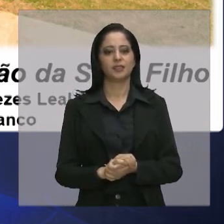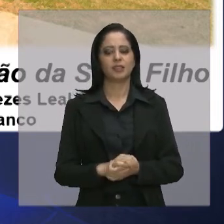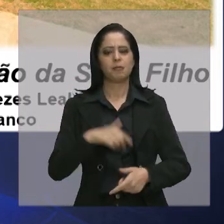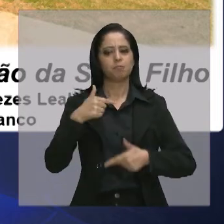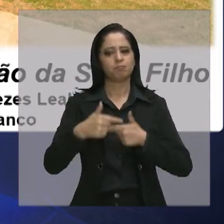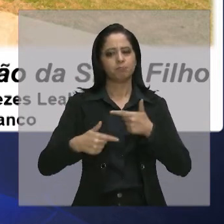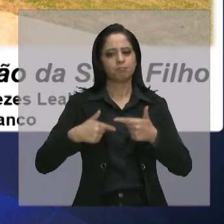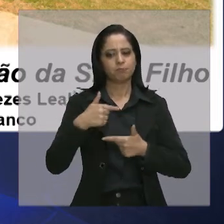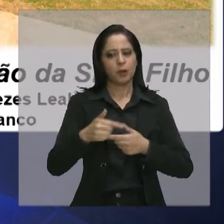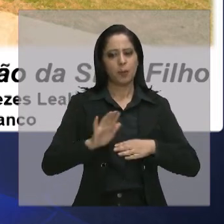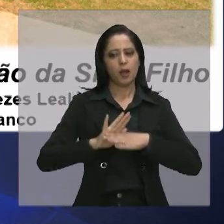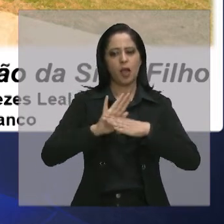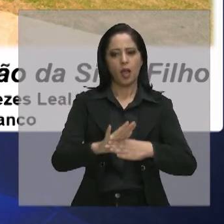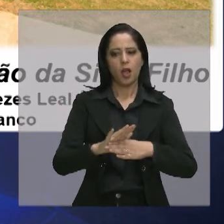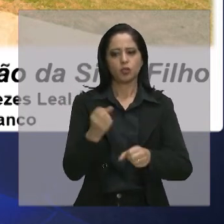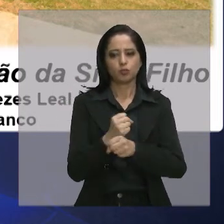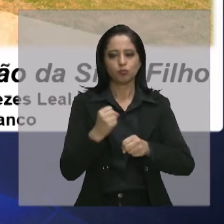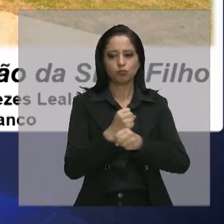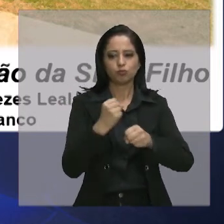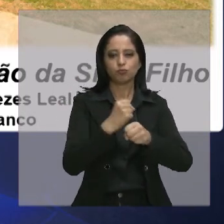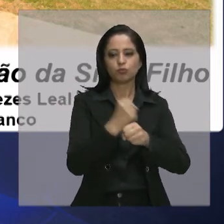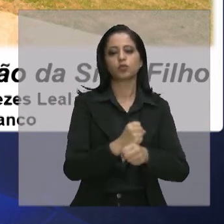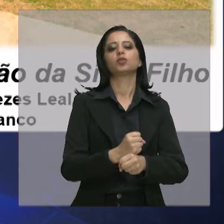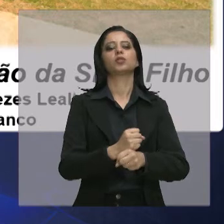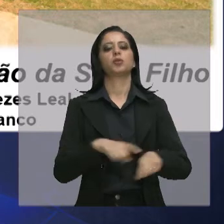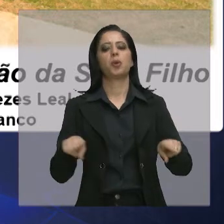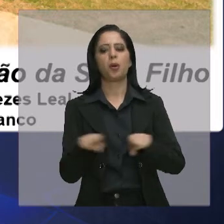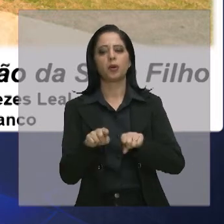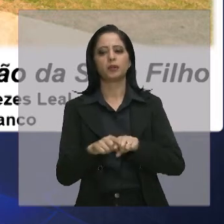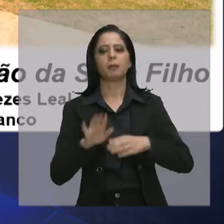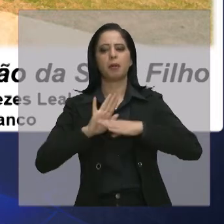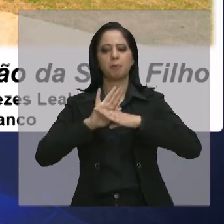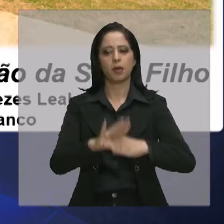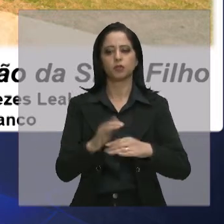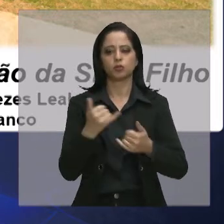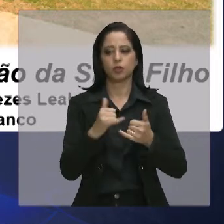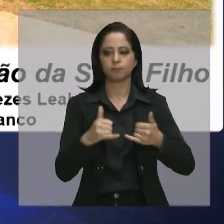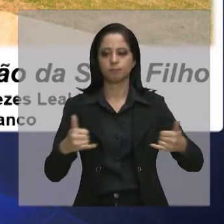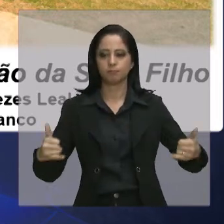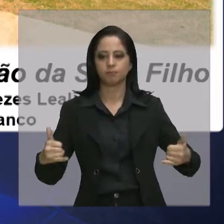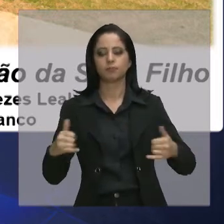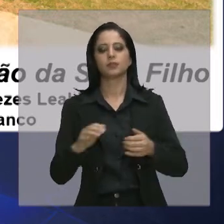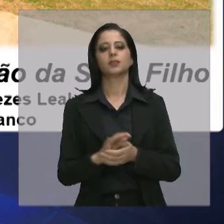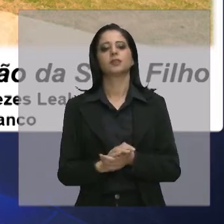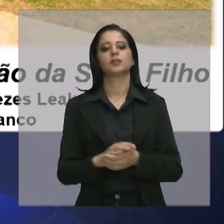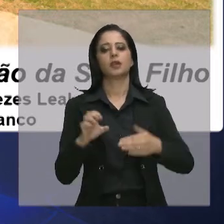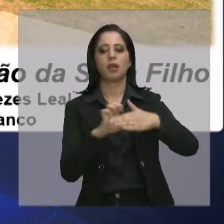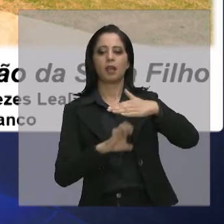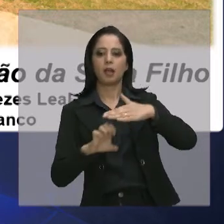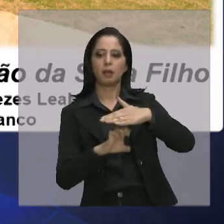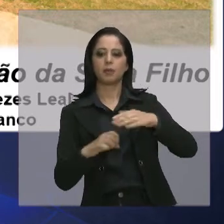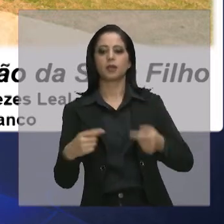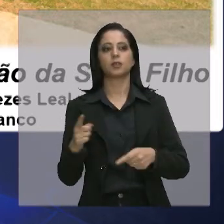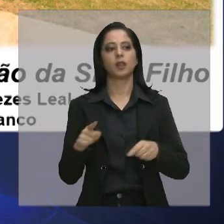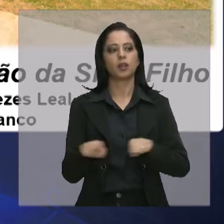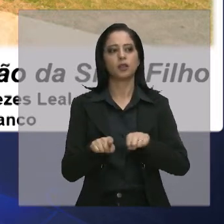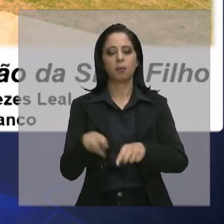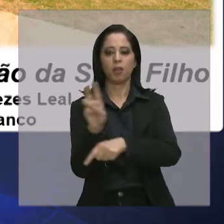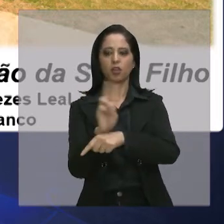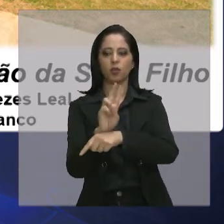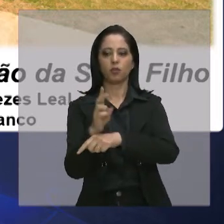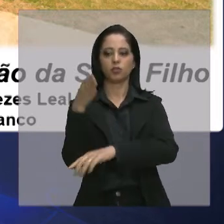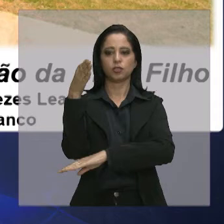Trabalhou como ajudante pedreiro, ajudante eletricista na CEMIG e vigia do Hotel Brasil, em São